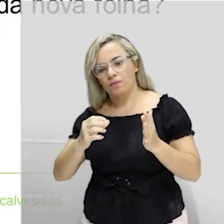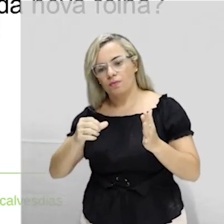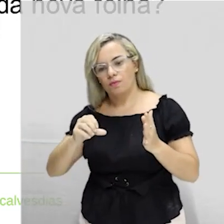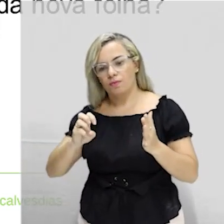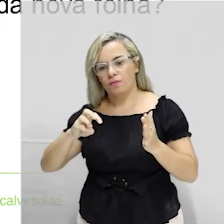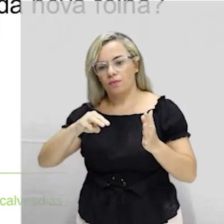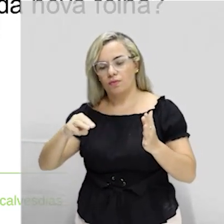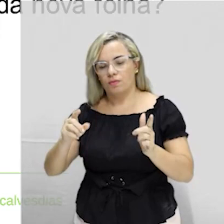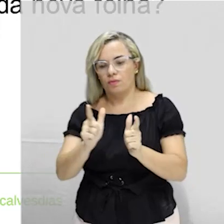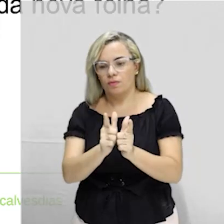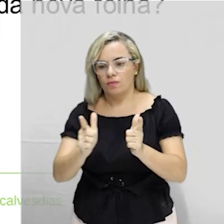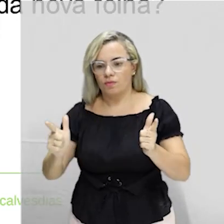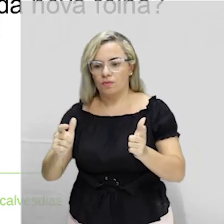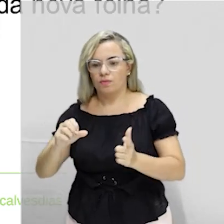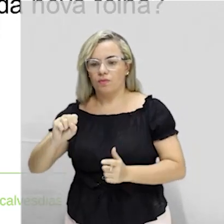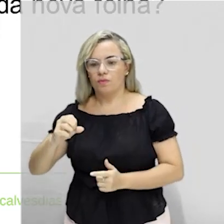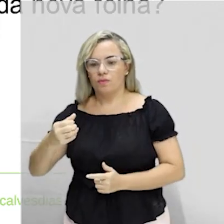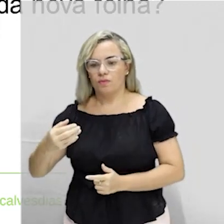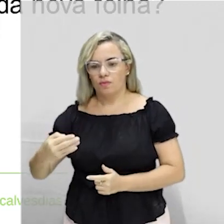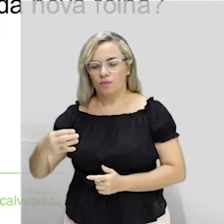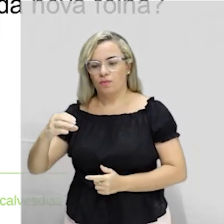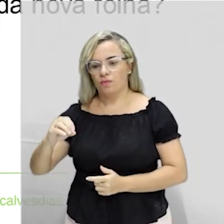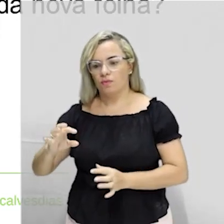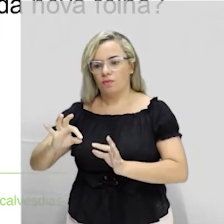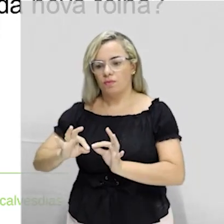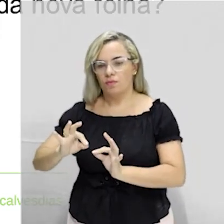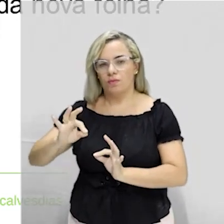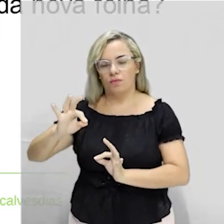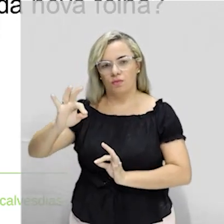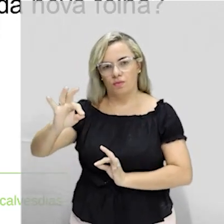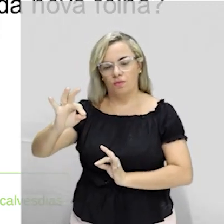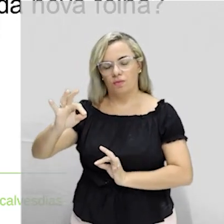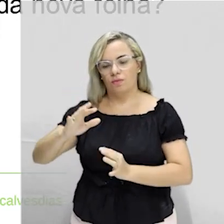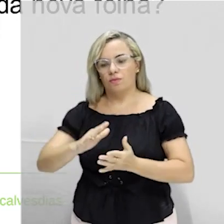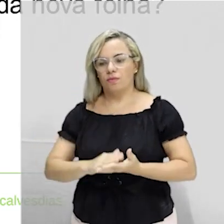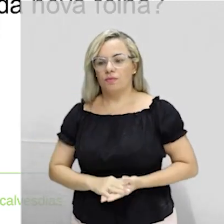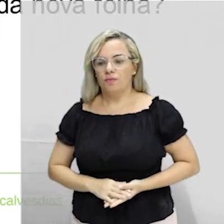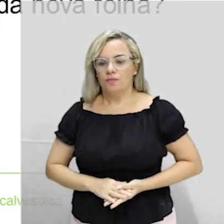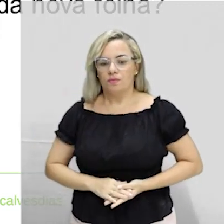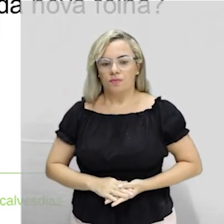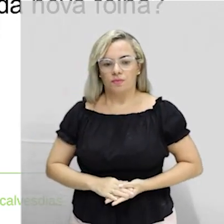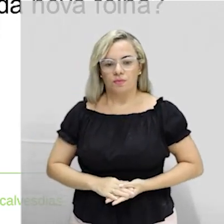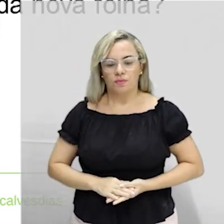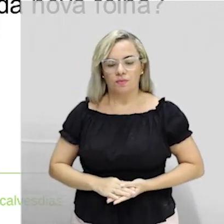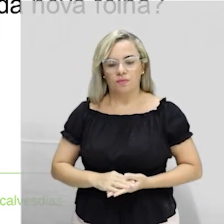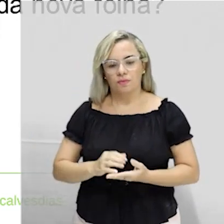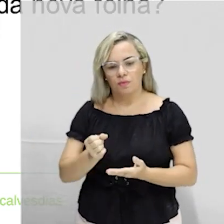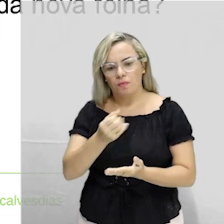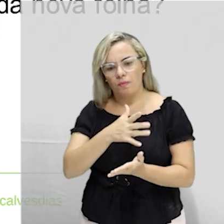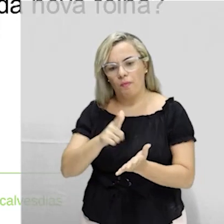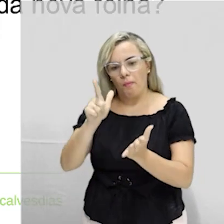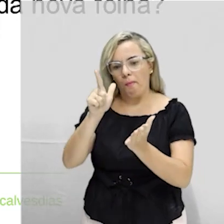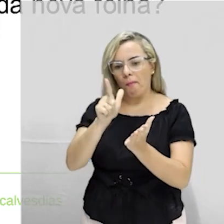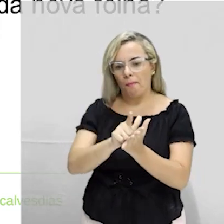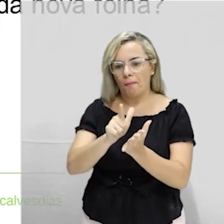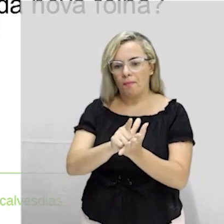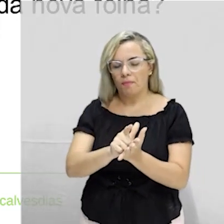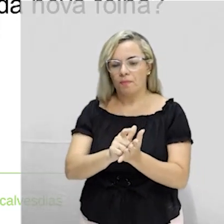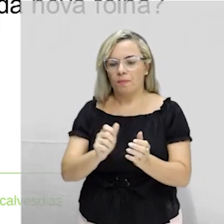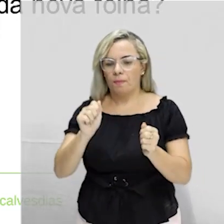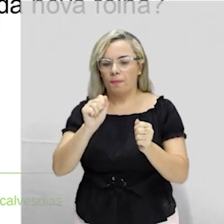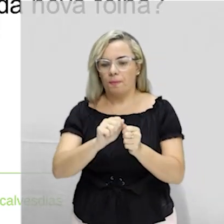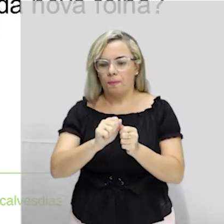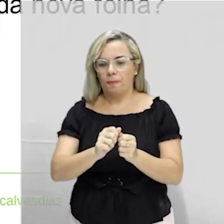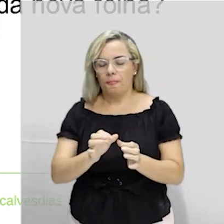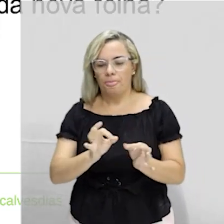595 milímetros de largura e 840 milímetros de comprimento. A nova folha foi construída do